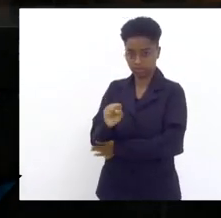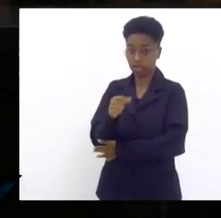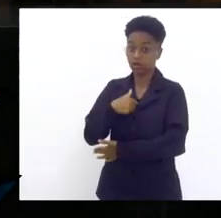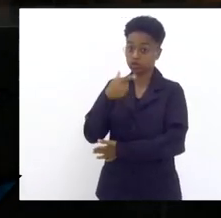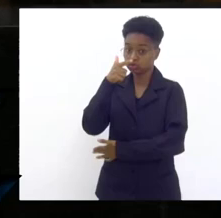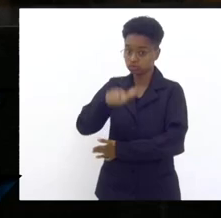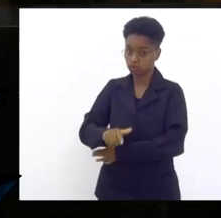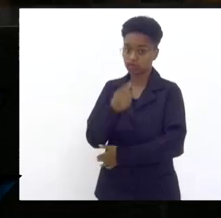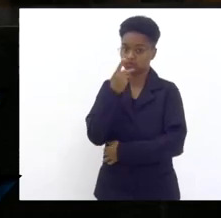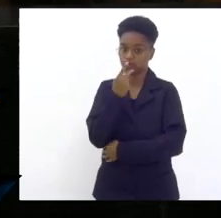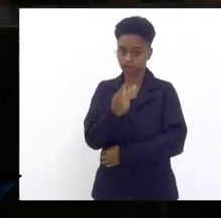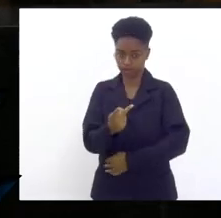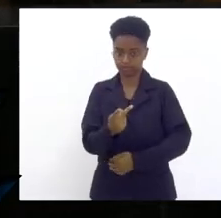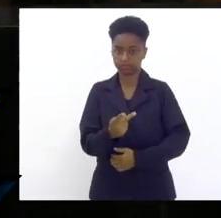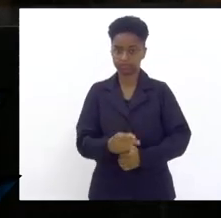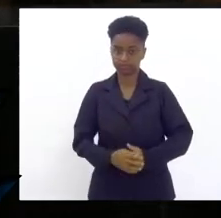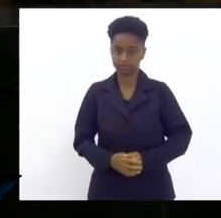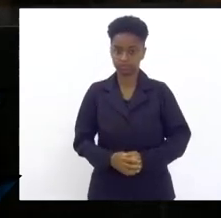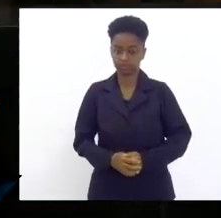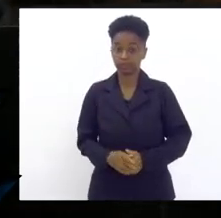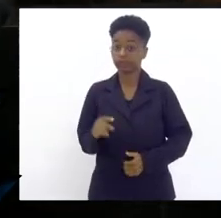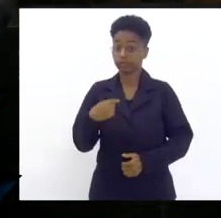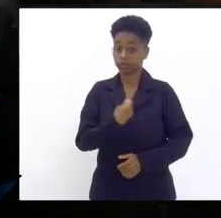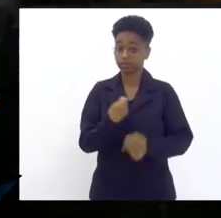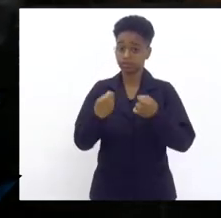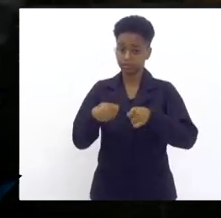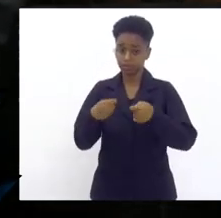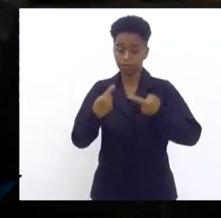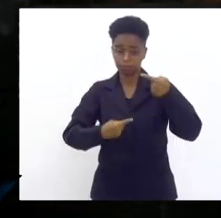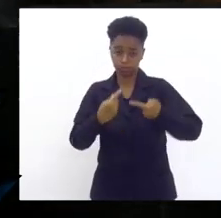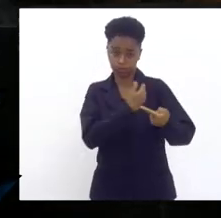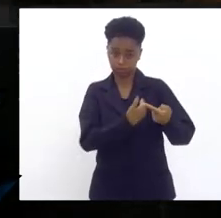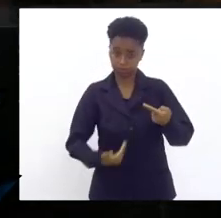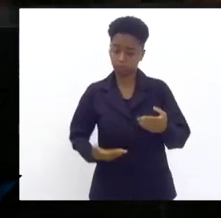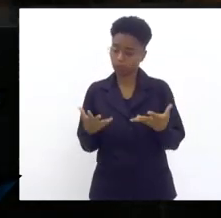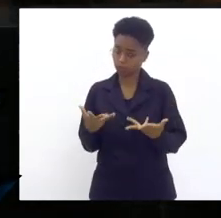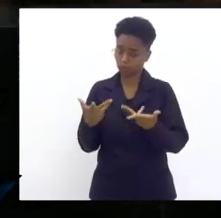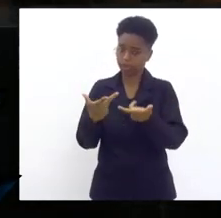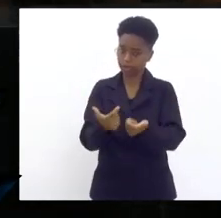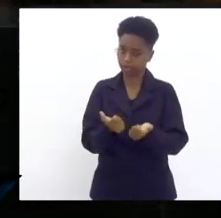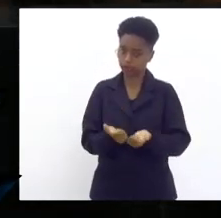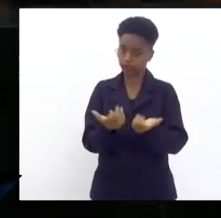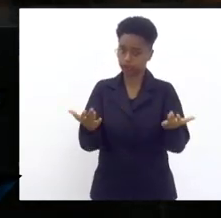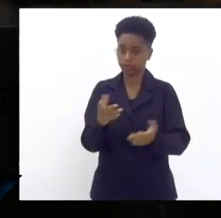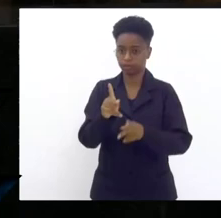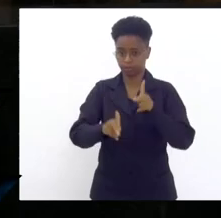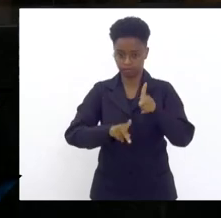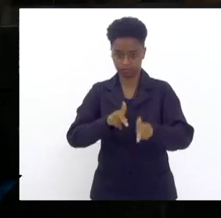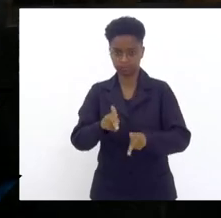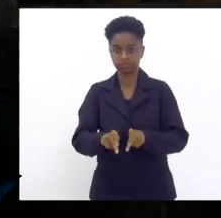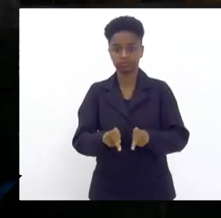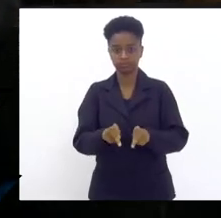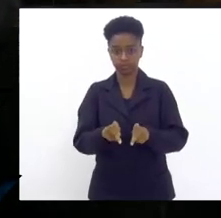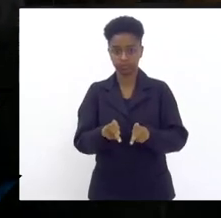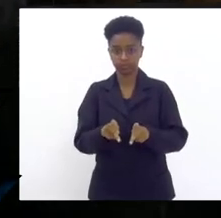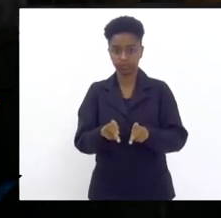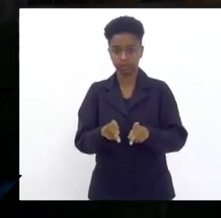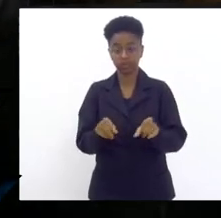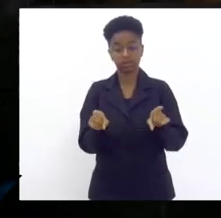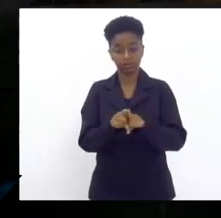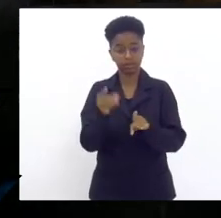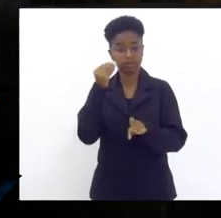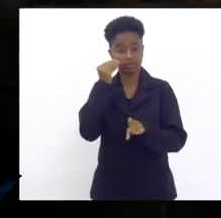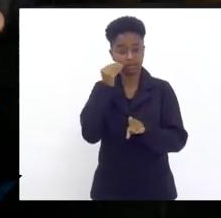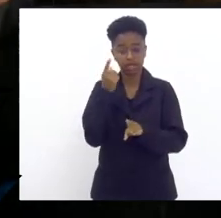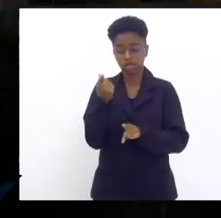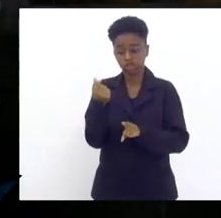a dizer precisamos políticas públicas de qualidade para a população e com diminuta diminuição